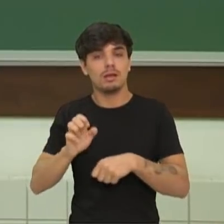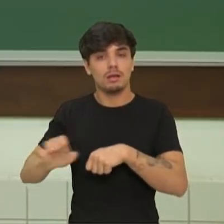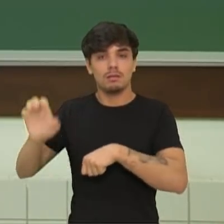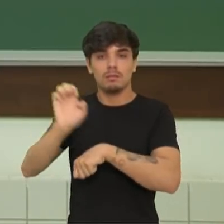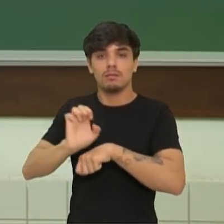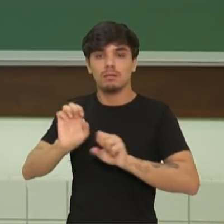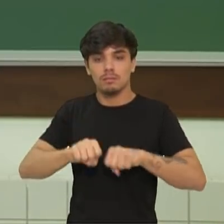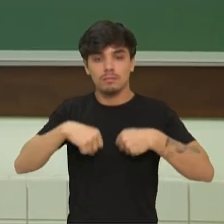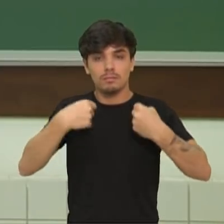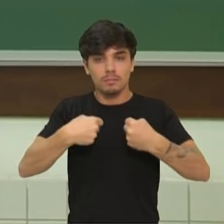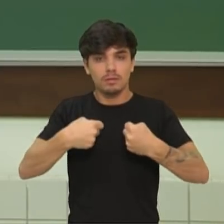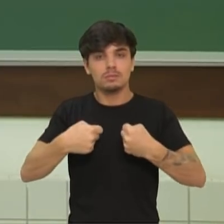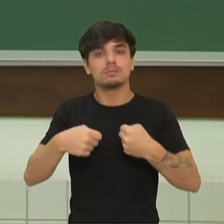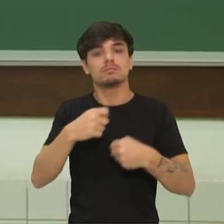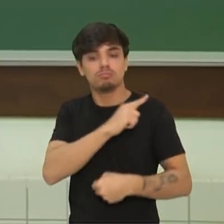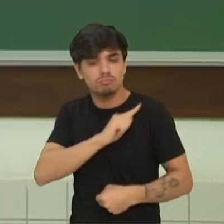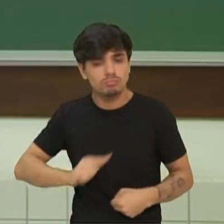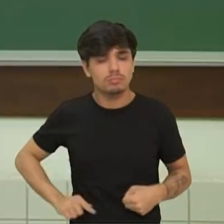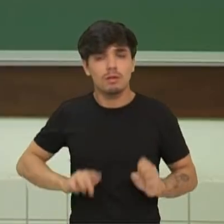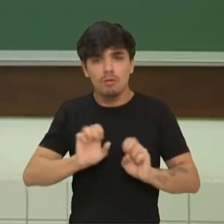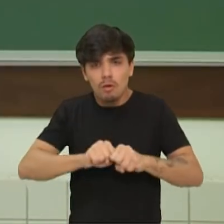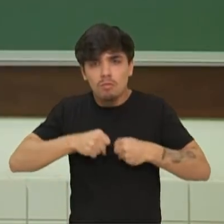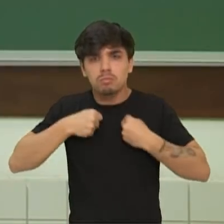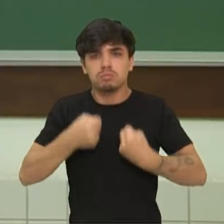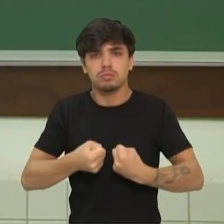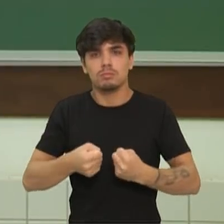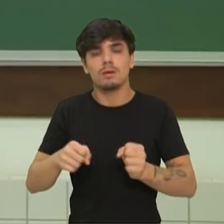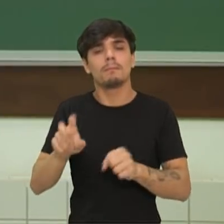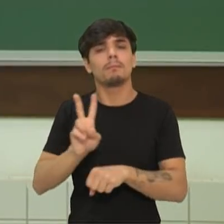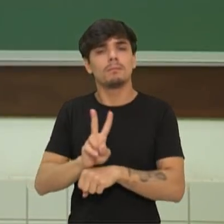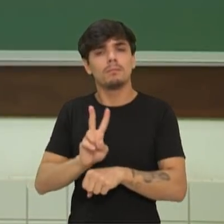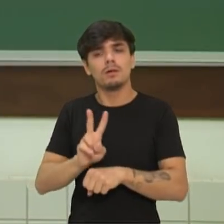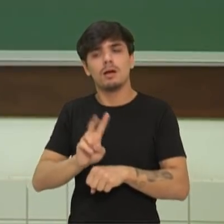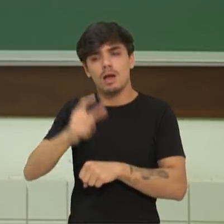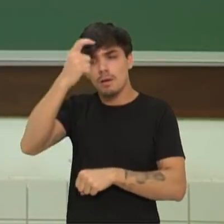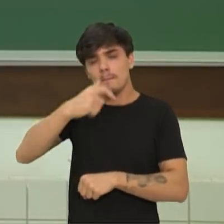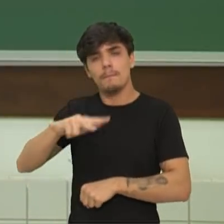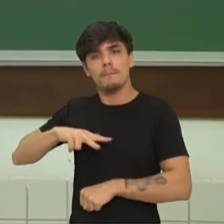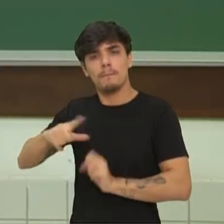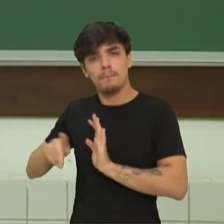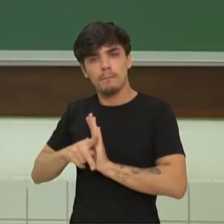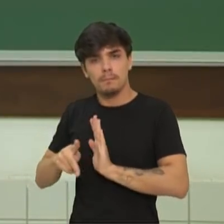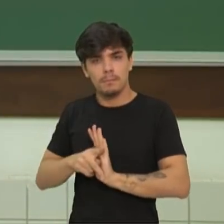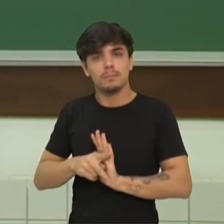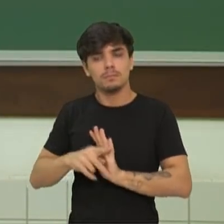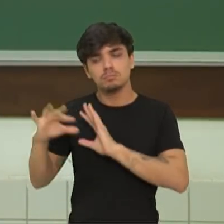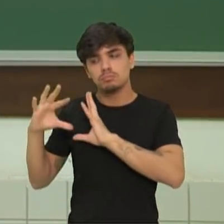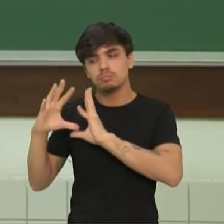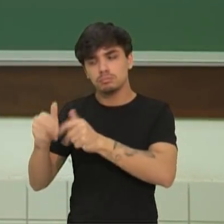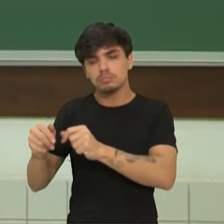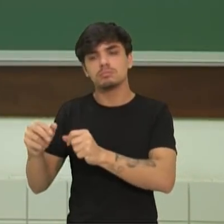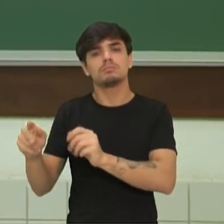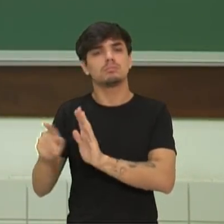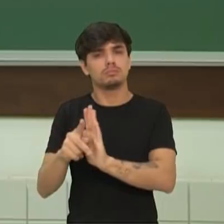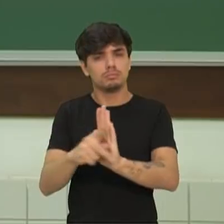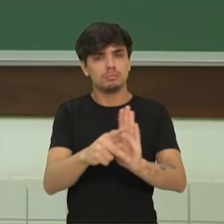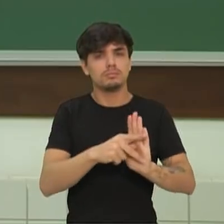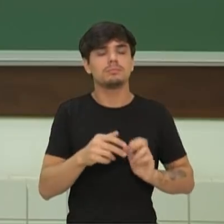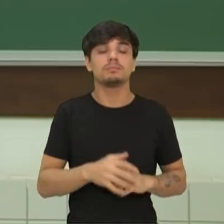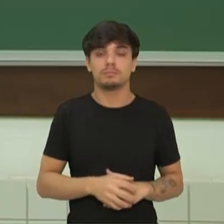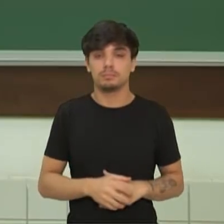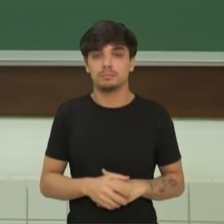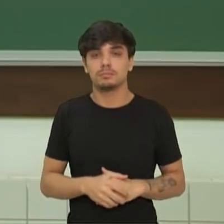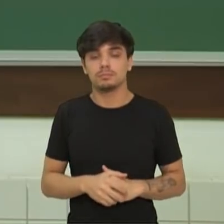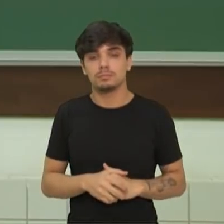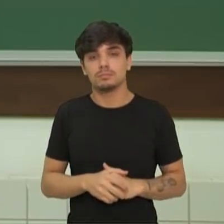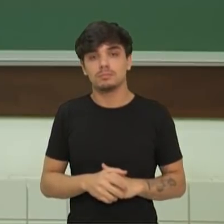um governo forte para protegê-lo dele mesmo até, e de todos contra todos. Então, independente se fosse o rei ou